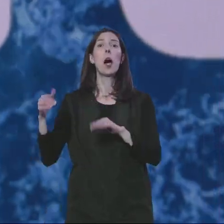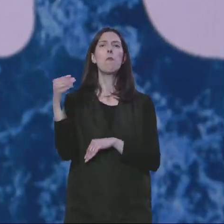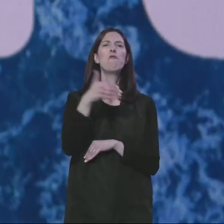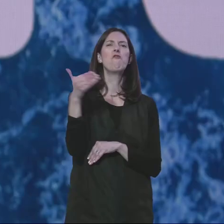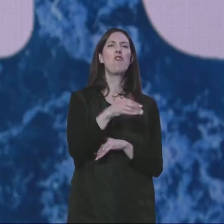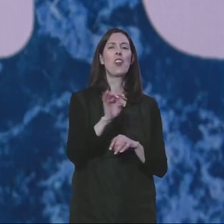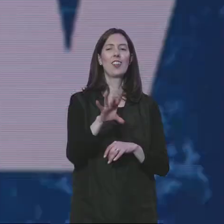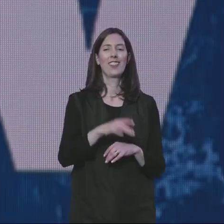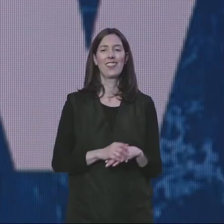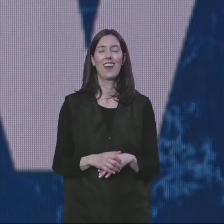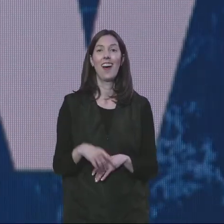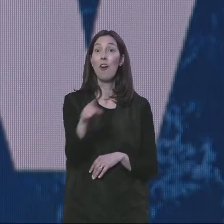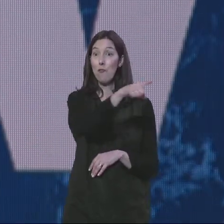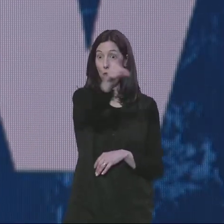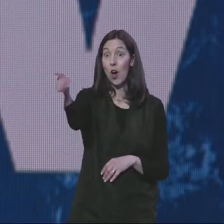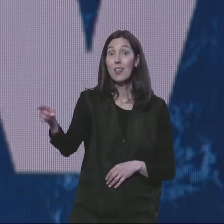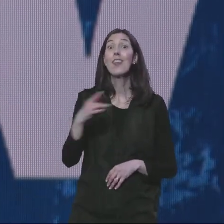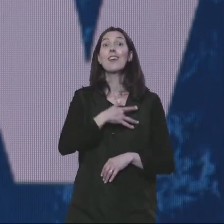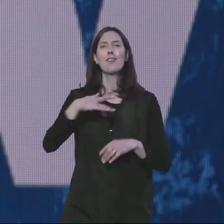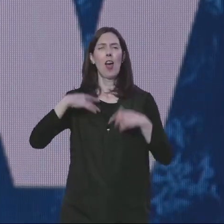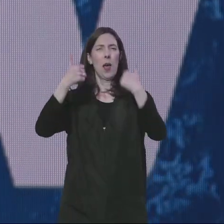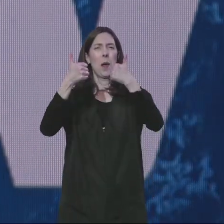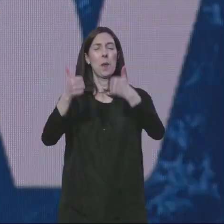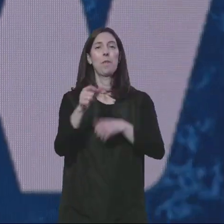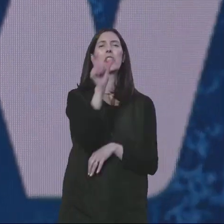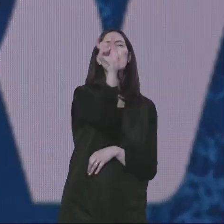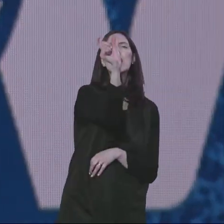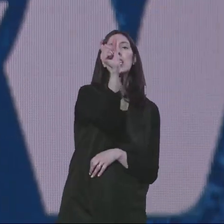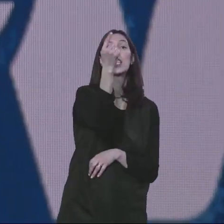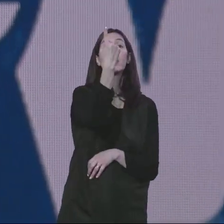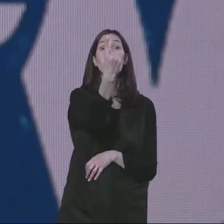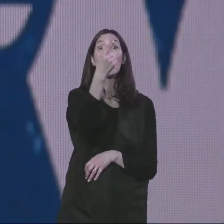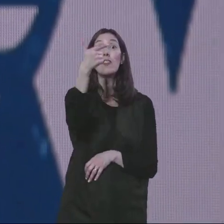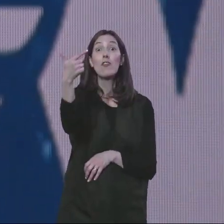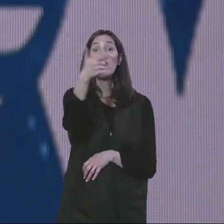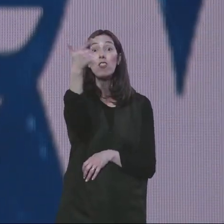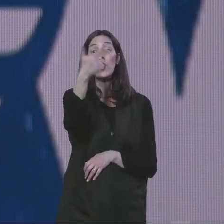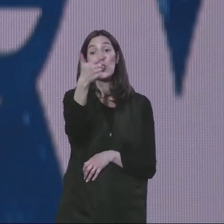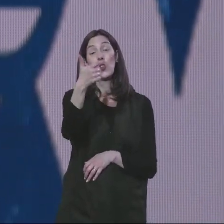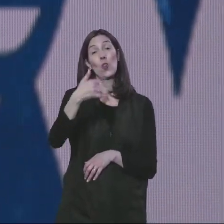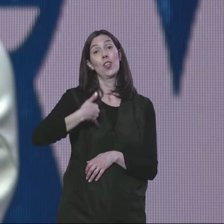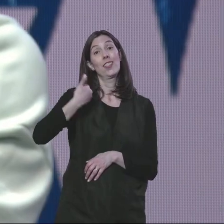Está aqui, ó. 122 anos, uau!